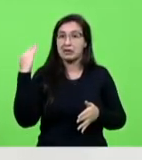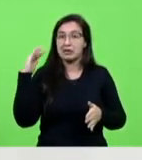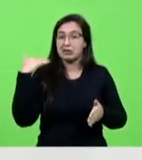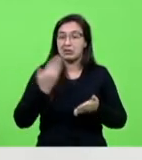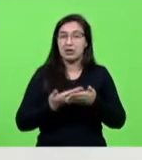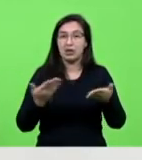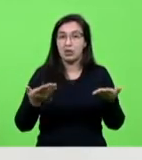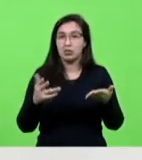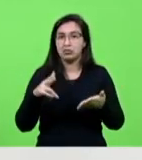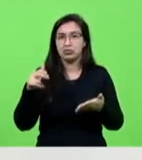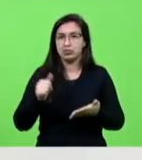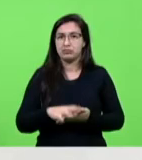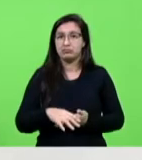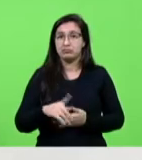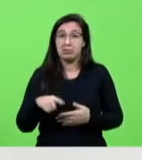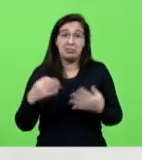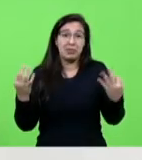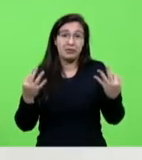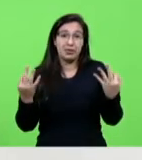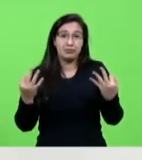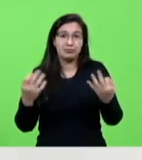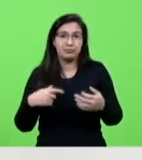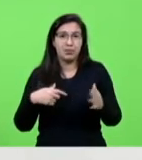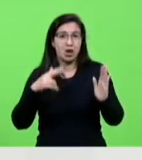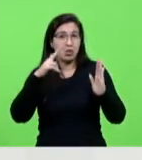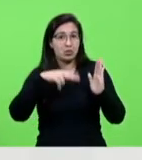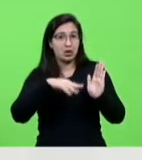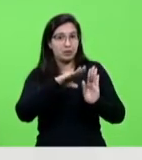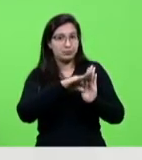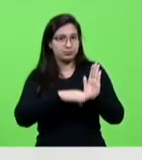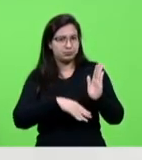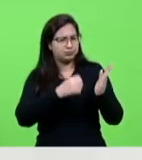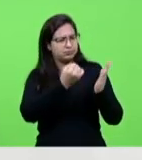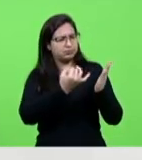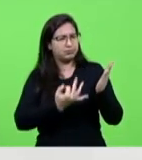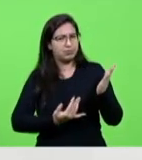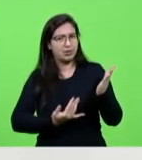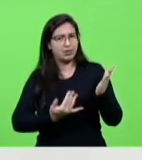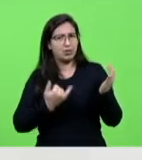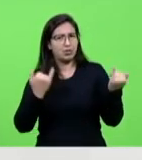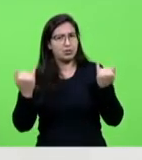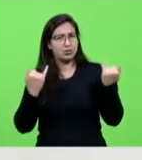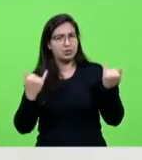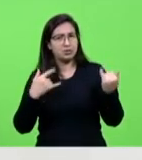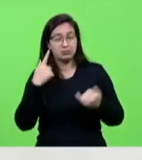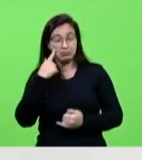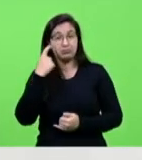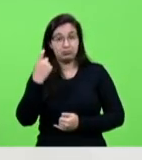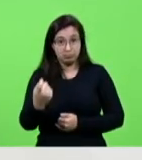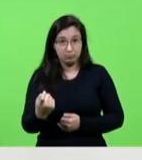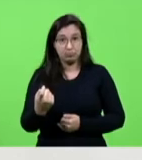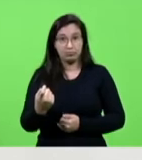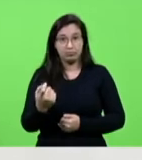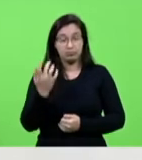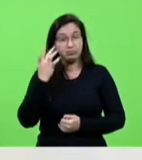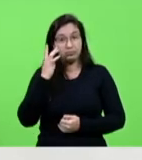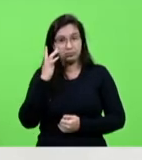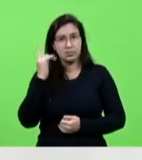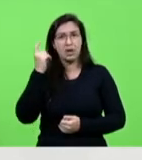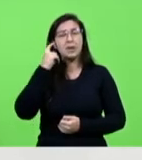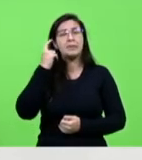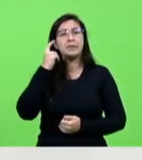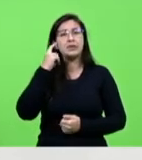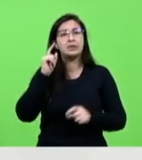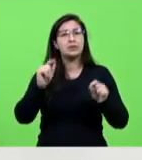Perfeito. Eu li essa matéria, achei interessante, pensei o quê?